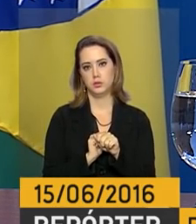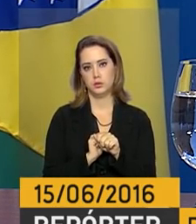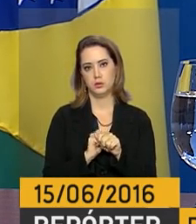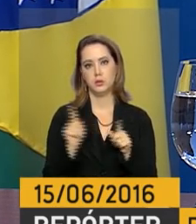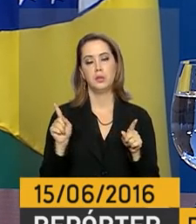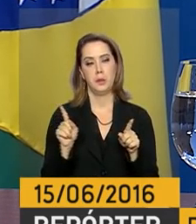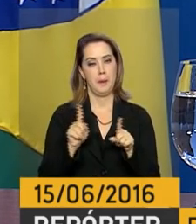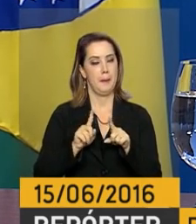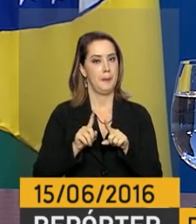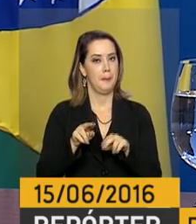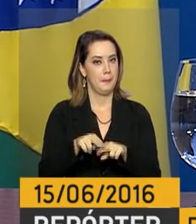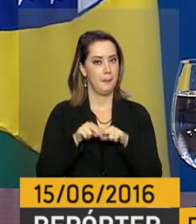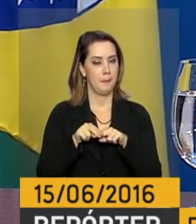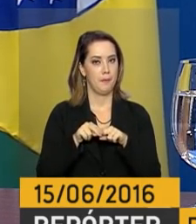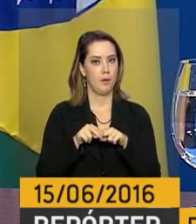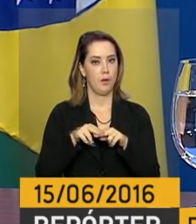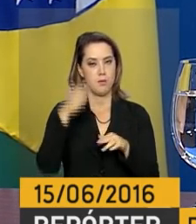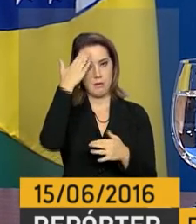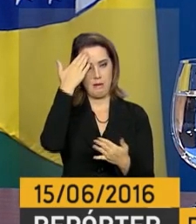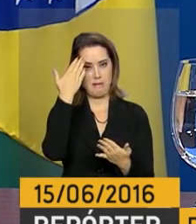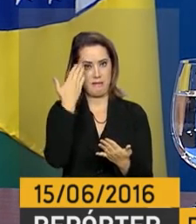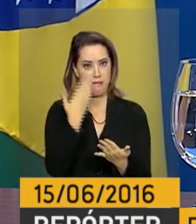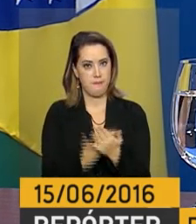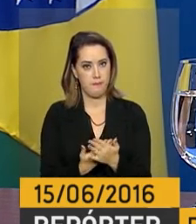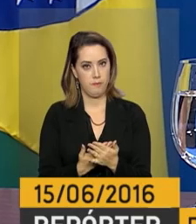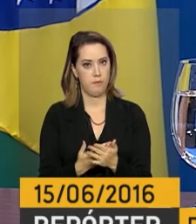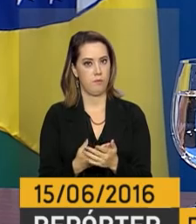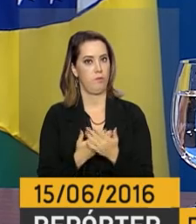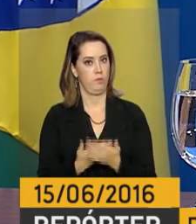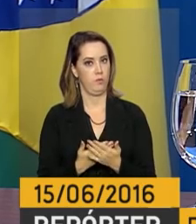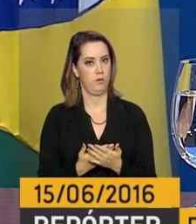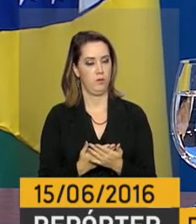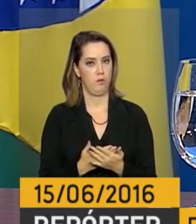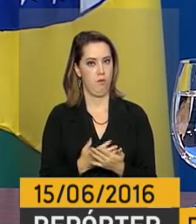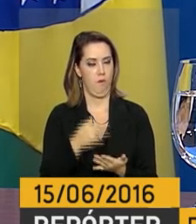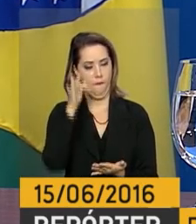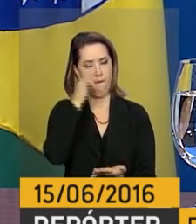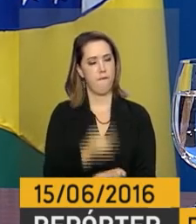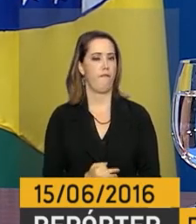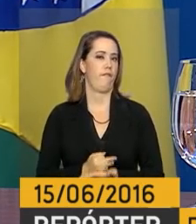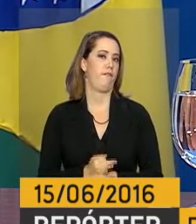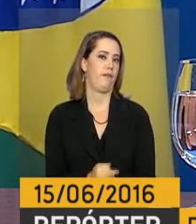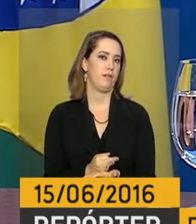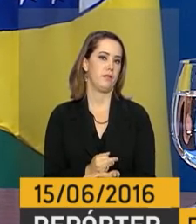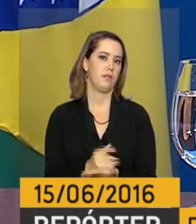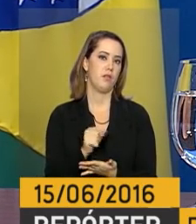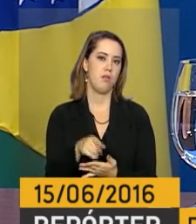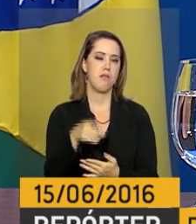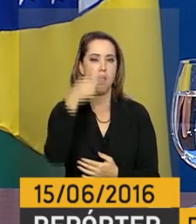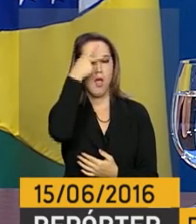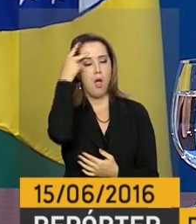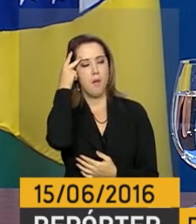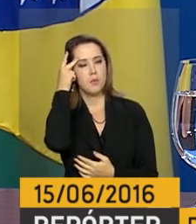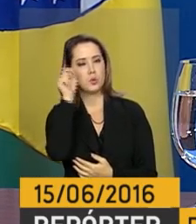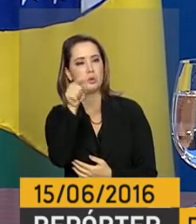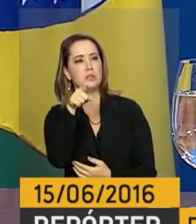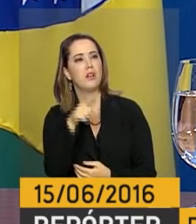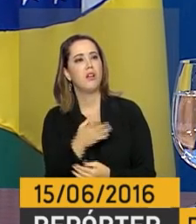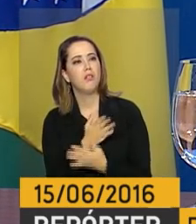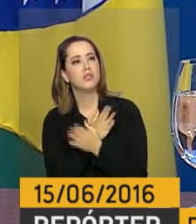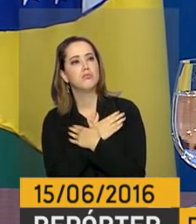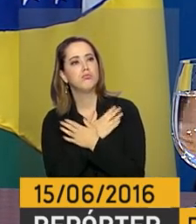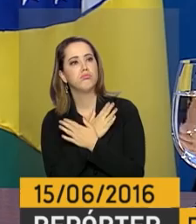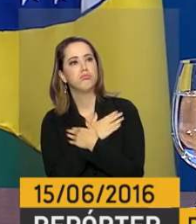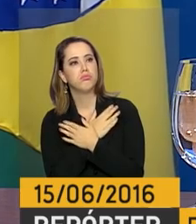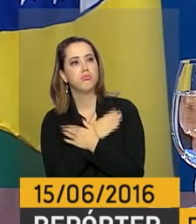da confiança. Isso é fundamental. Agora, o consumidor que está hoje em casa com medo de perder o emprego,